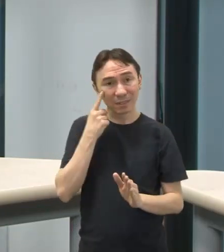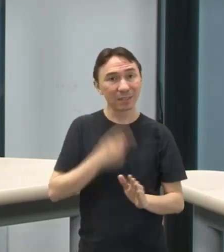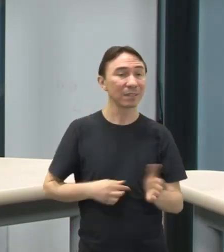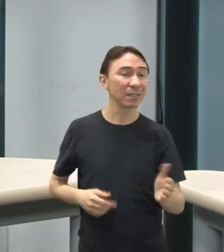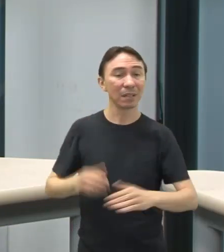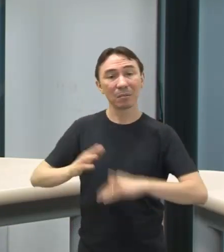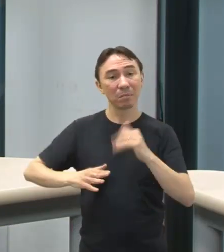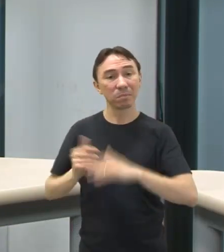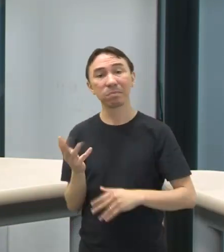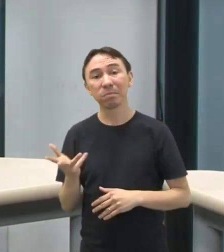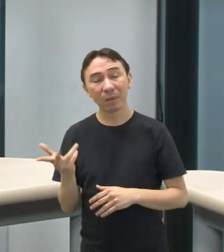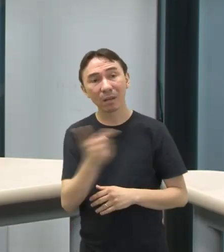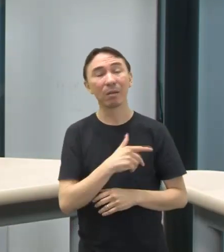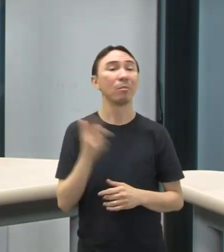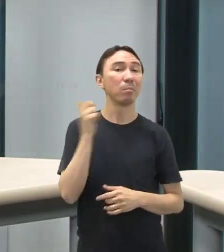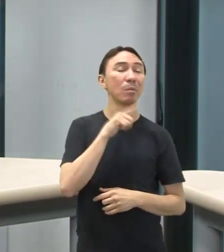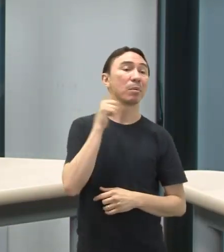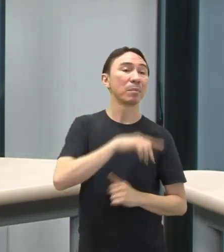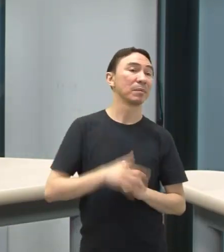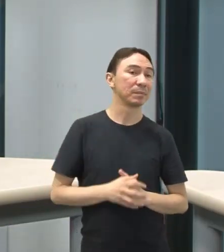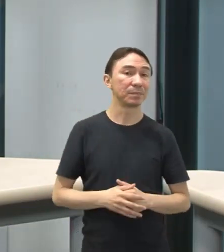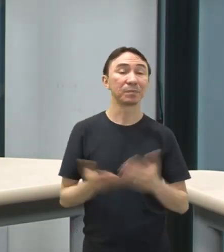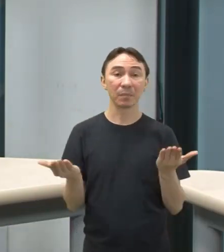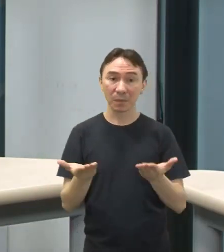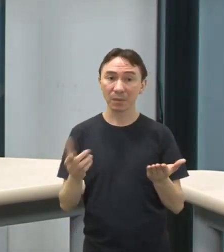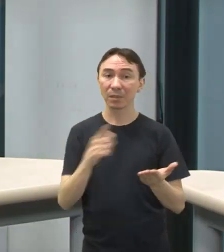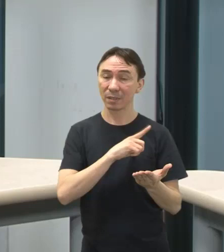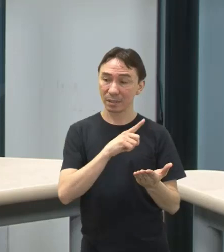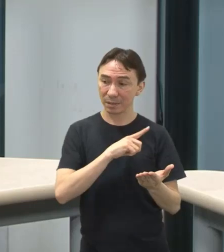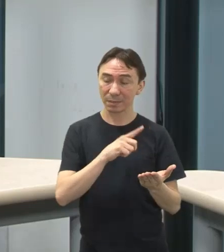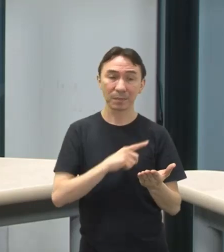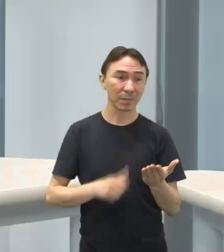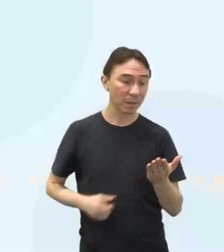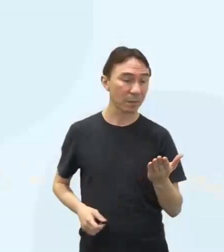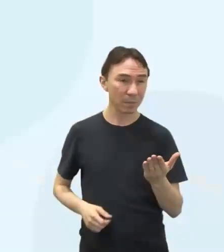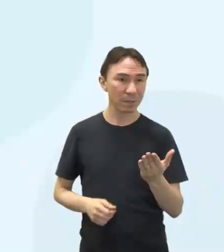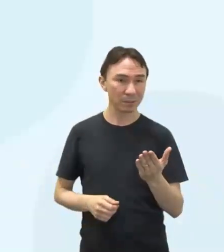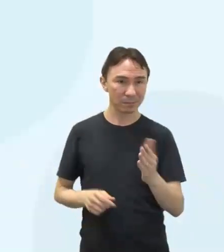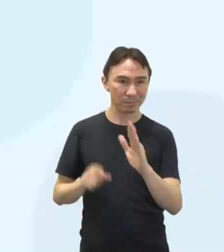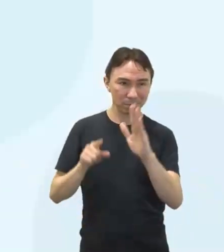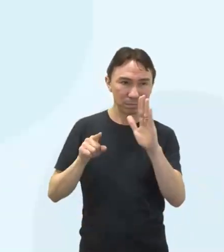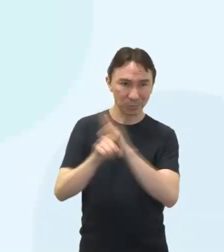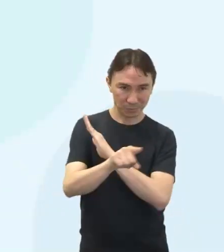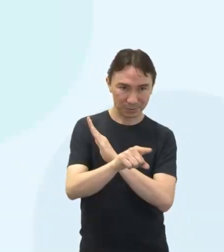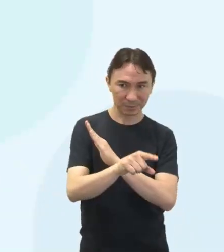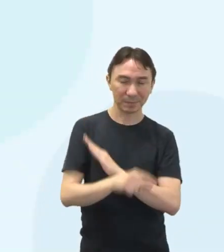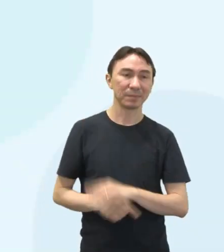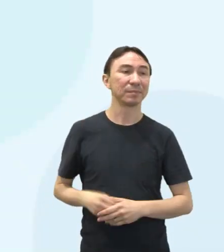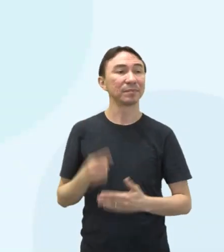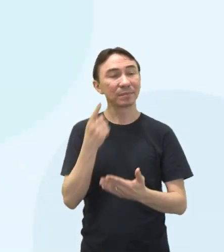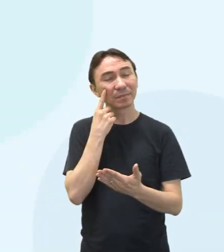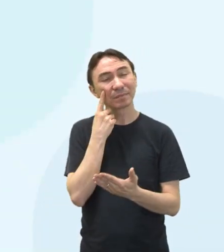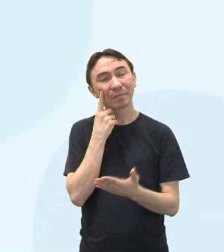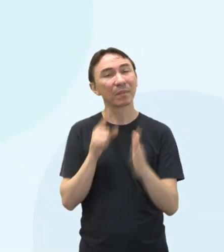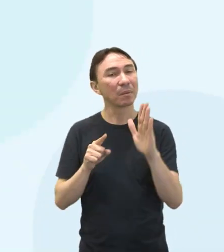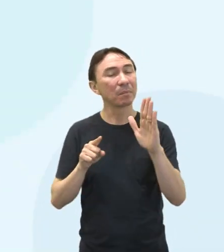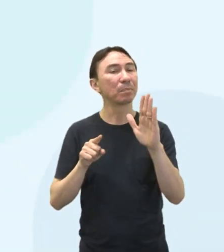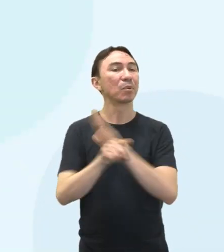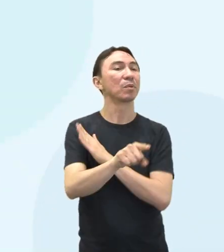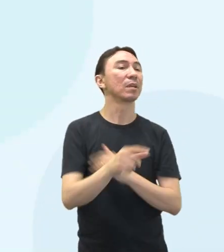defasagem então pensando sobre isso nós temos uma interação é a gente quer saber de vocês como